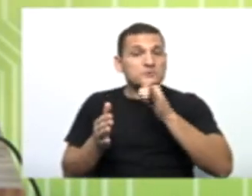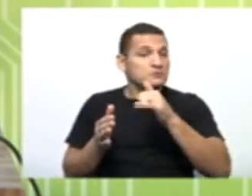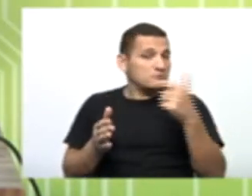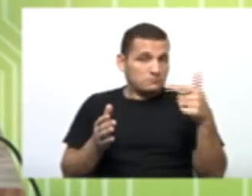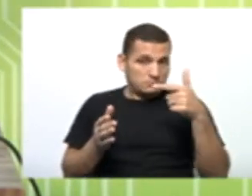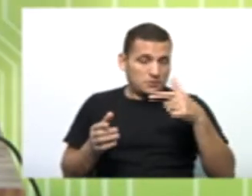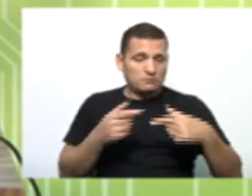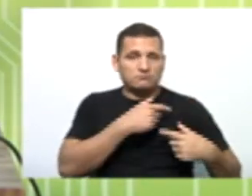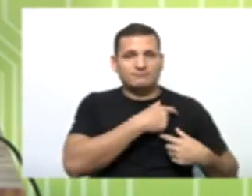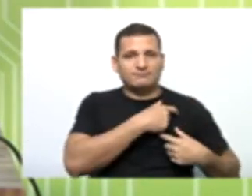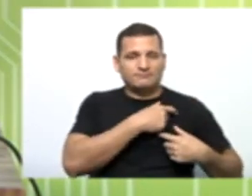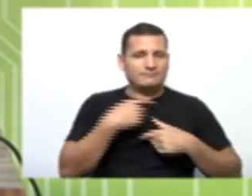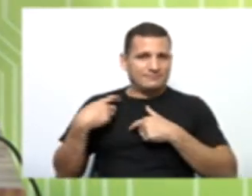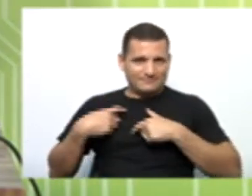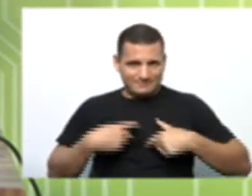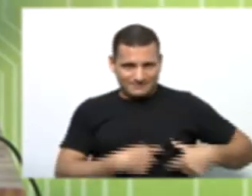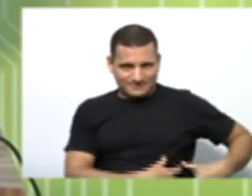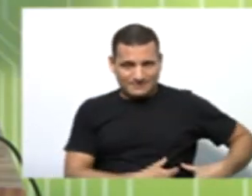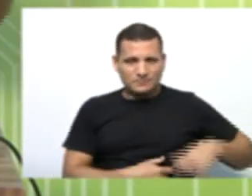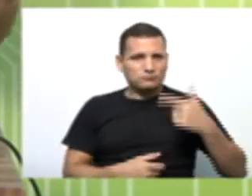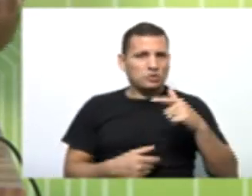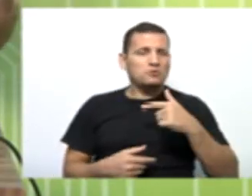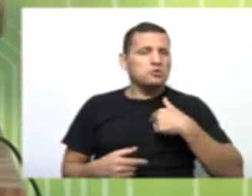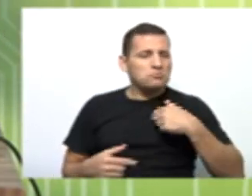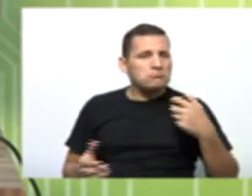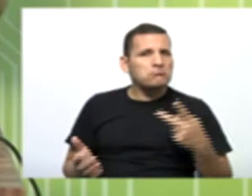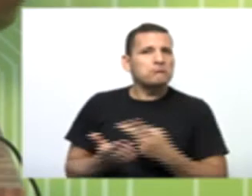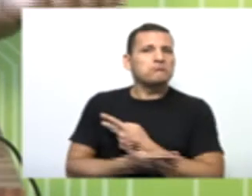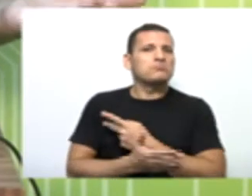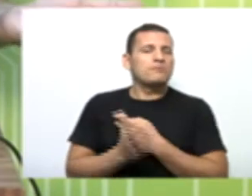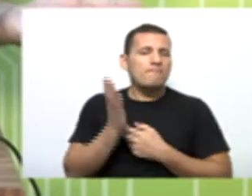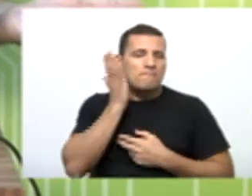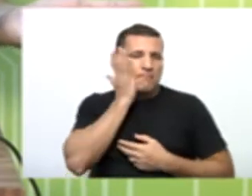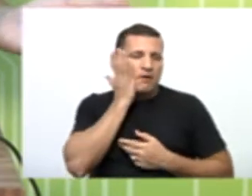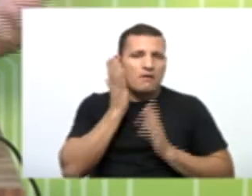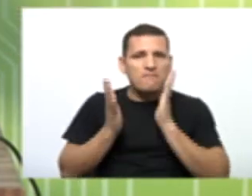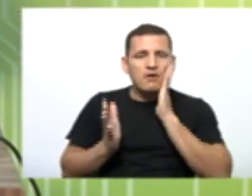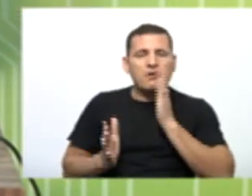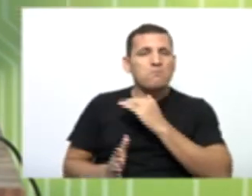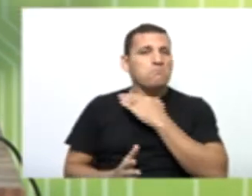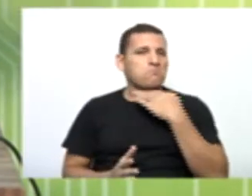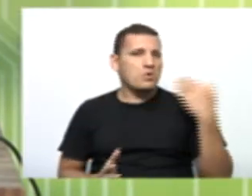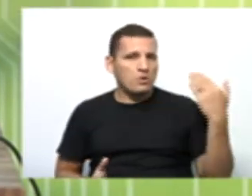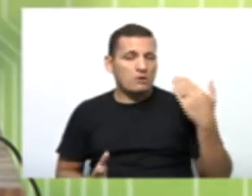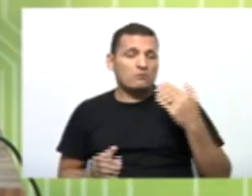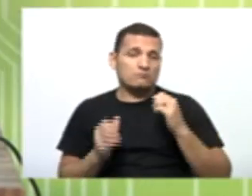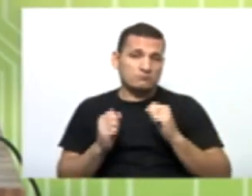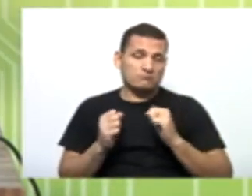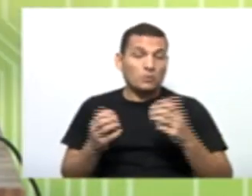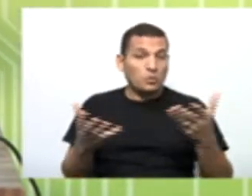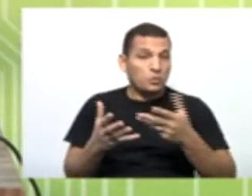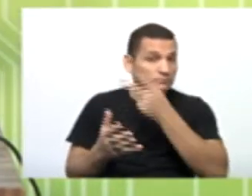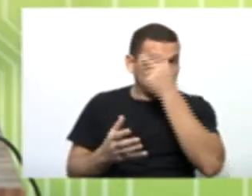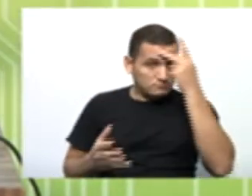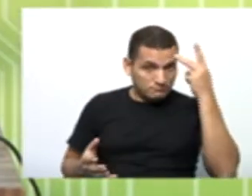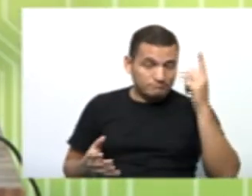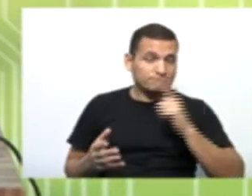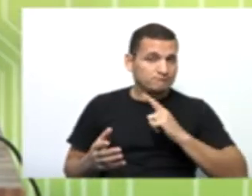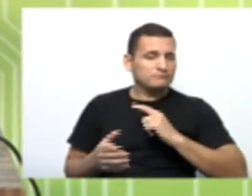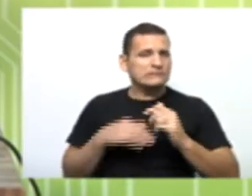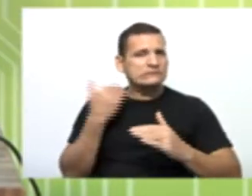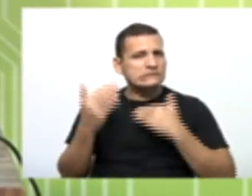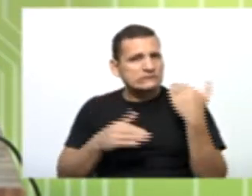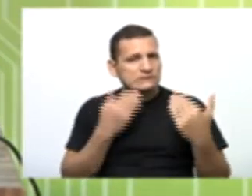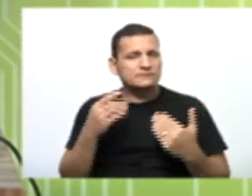de segurança, é claro, eu poderia me machucar, né? Ou poderia até vir a óbito, né? Quantas pessoas não morrem hoje no Brasil decorrentes de